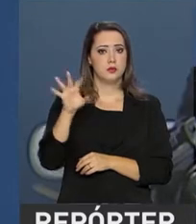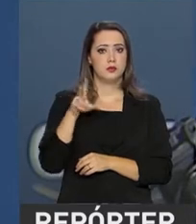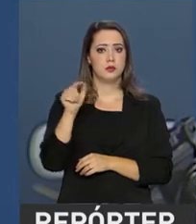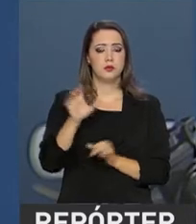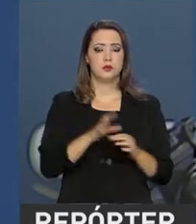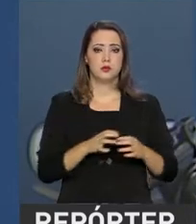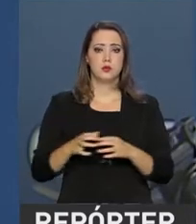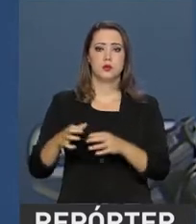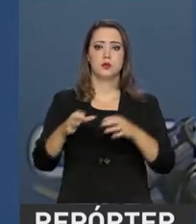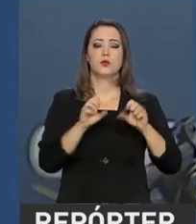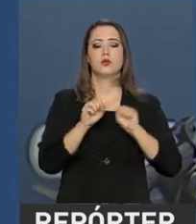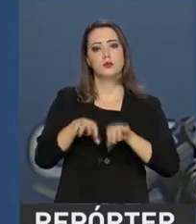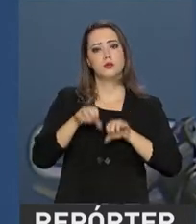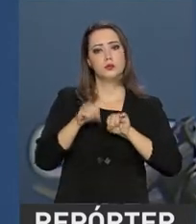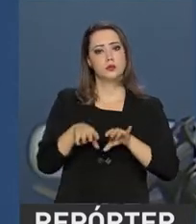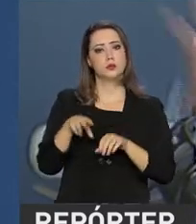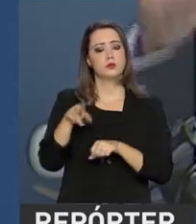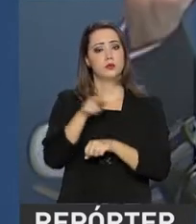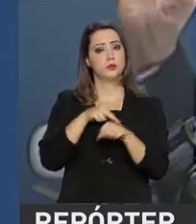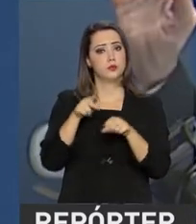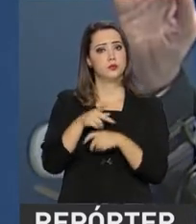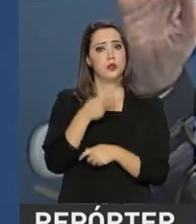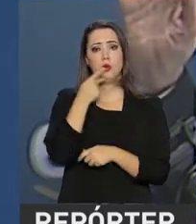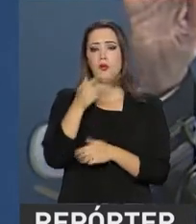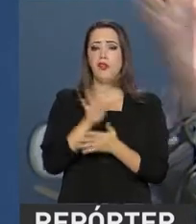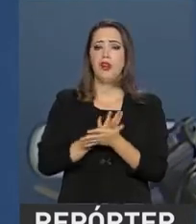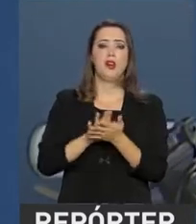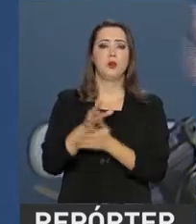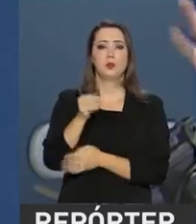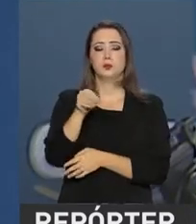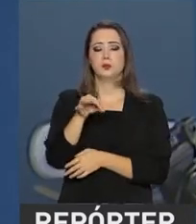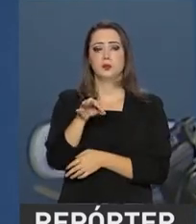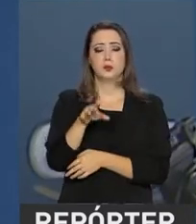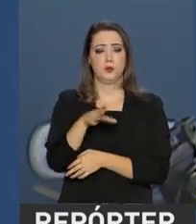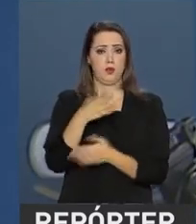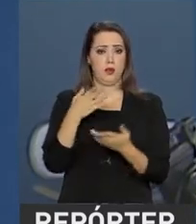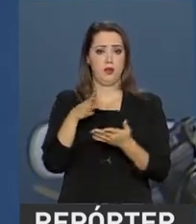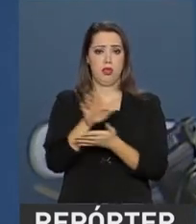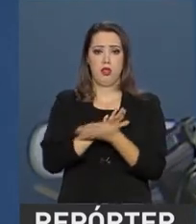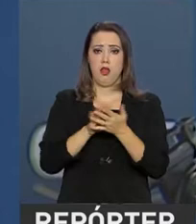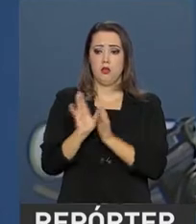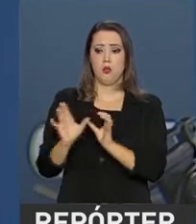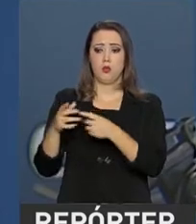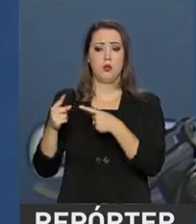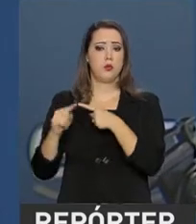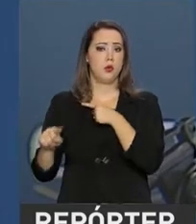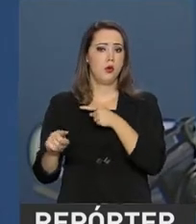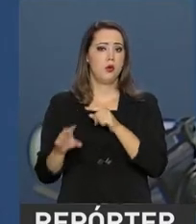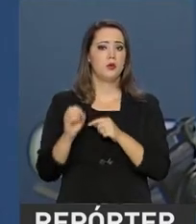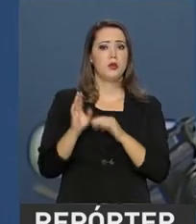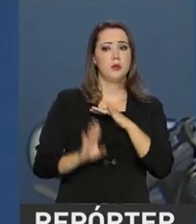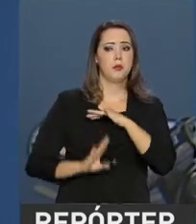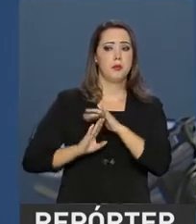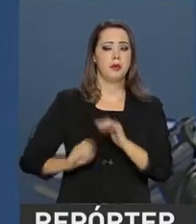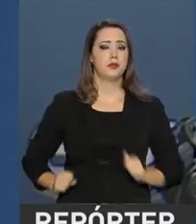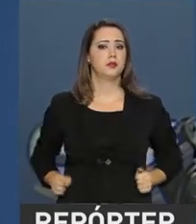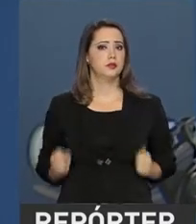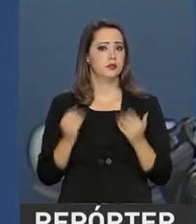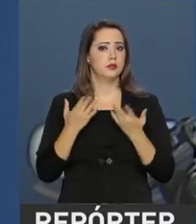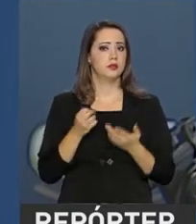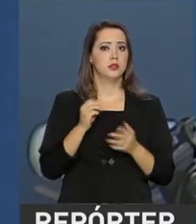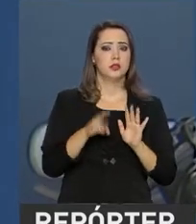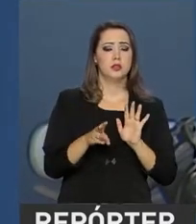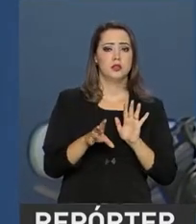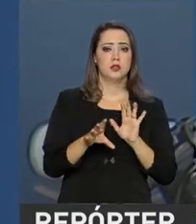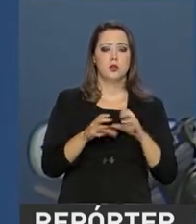o setor educacional do país. E não se fala mais na oposição, seja a PEC do teto, seja a reforma